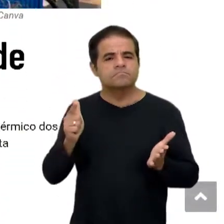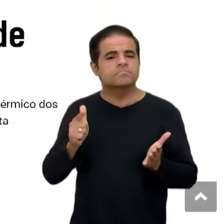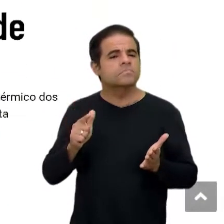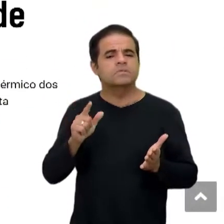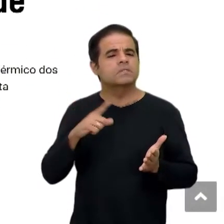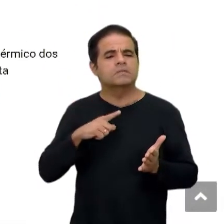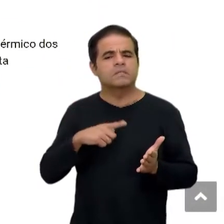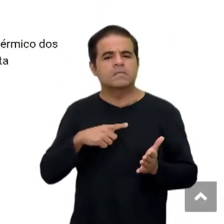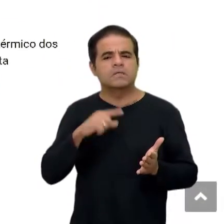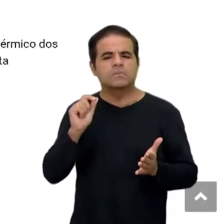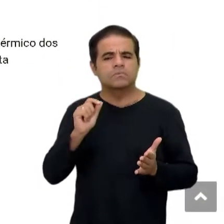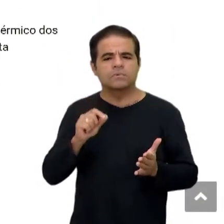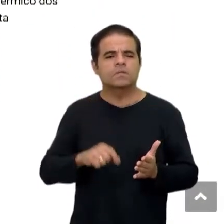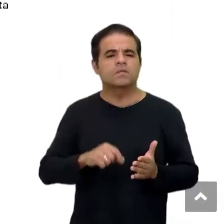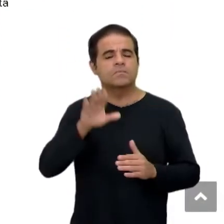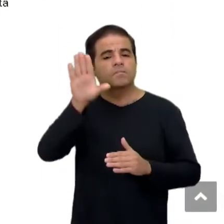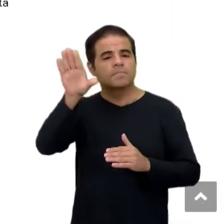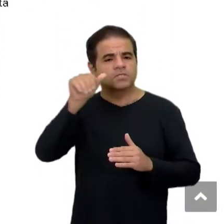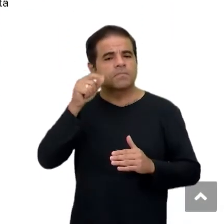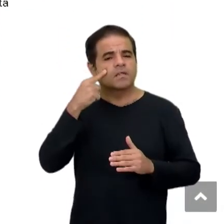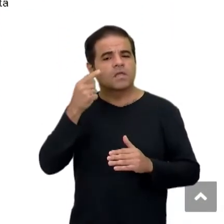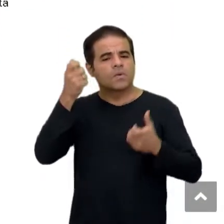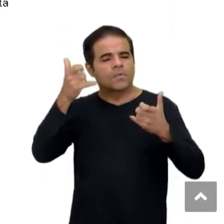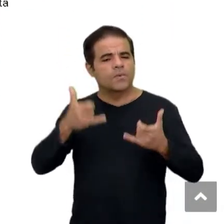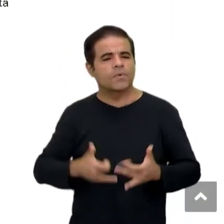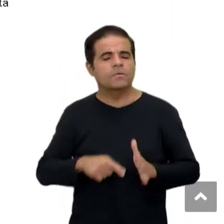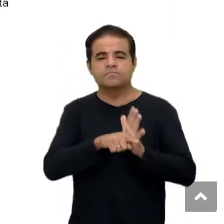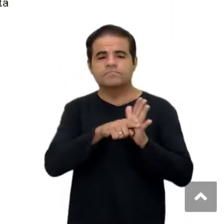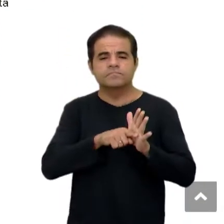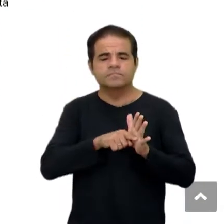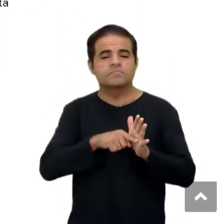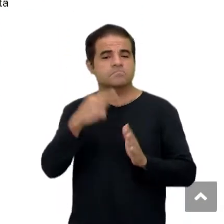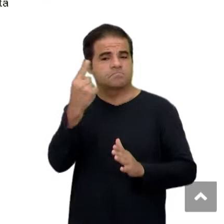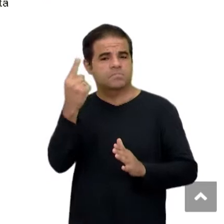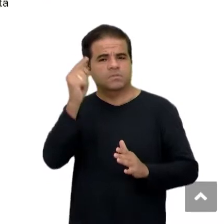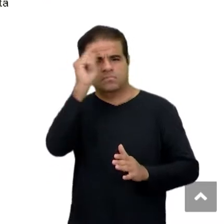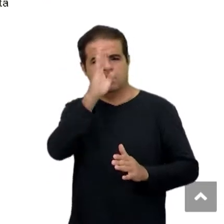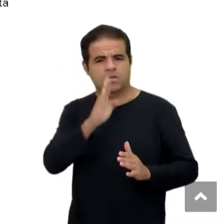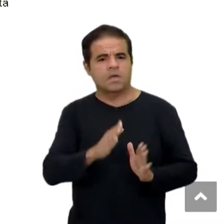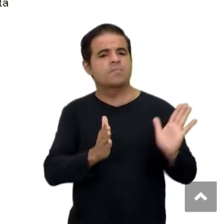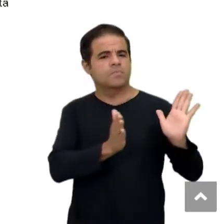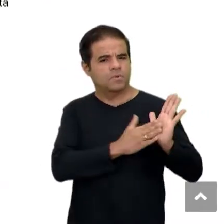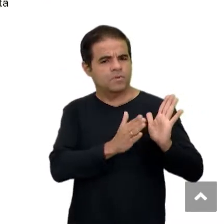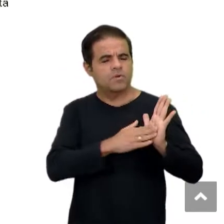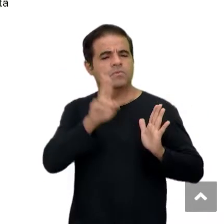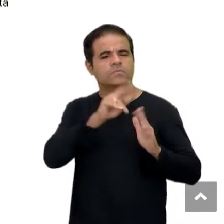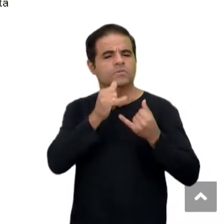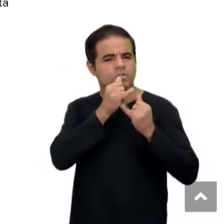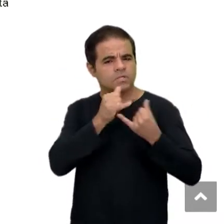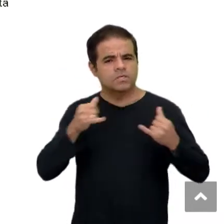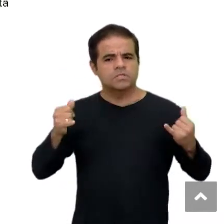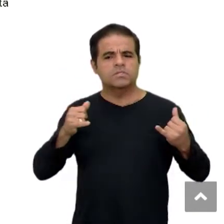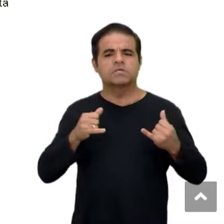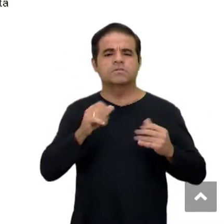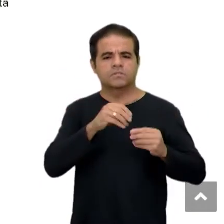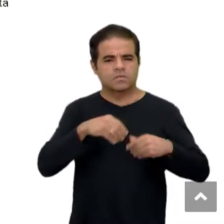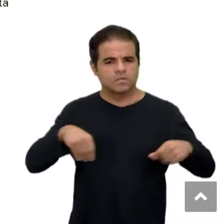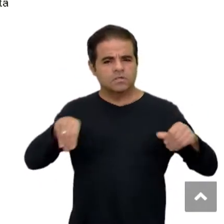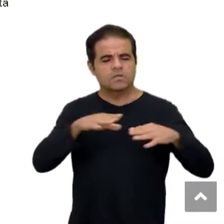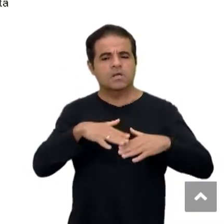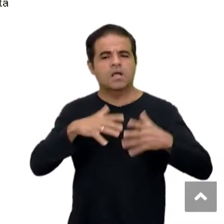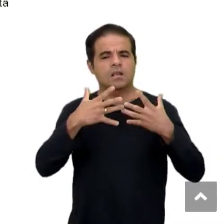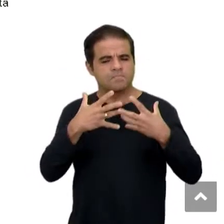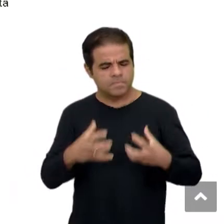a gente tem aqui, ó, uma chamadinha, veja, pesquisa pioneira no Brasil propõe o uso de energia do solo